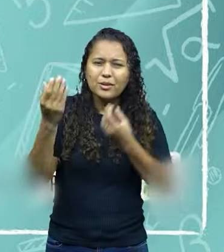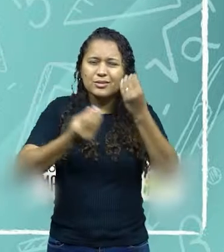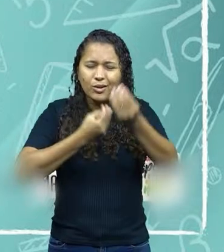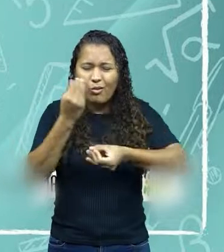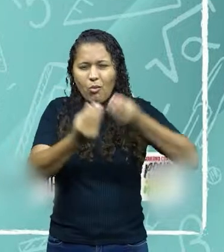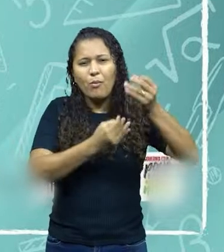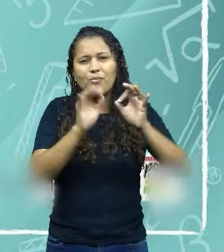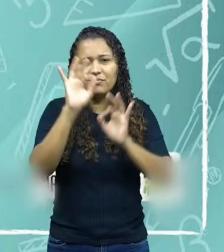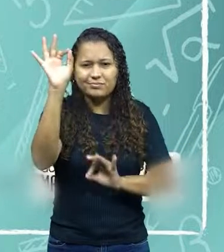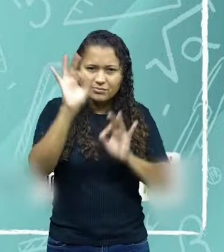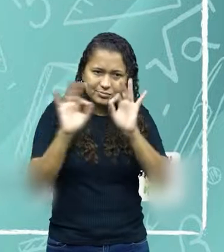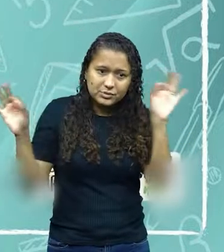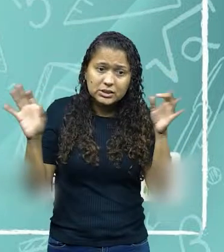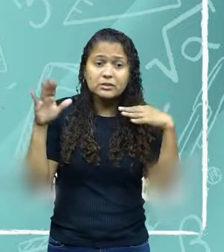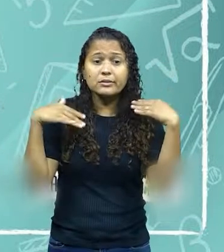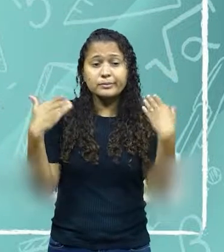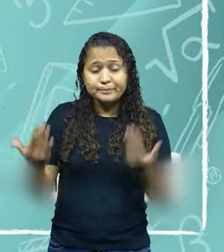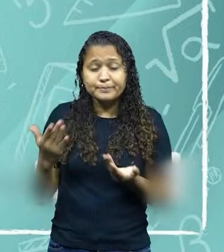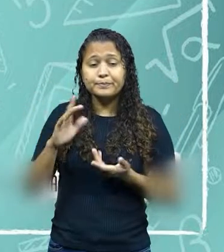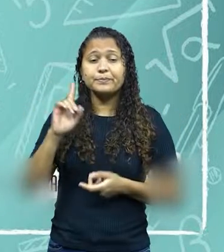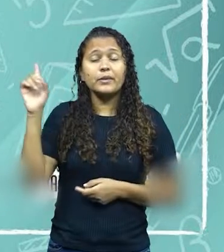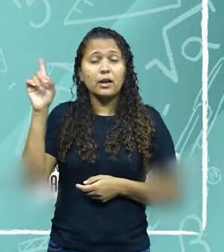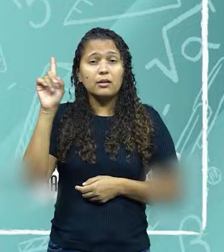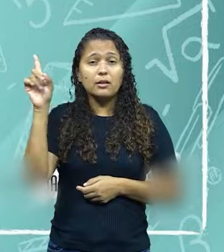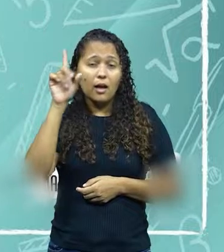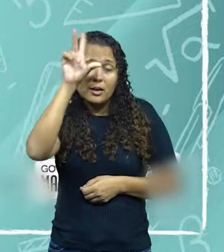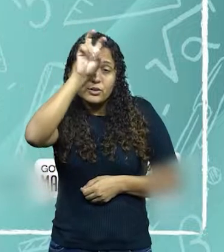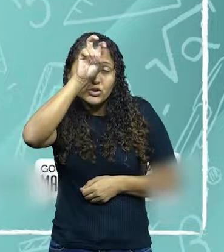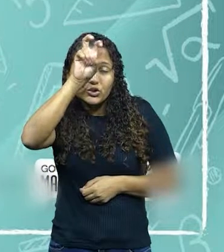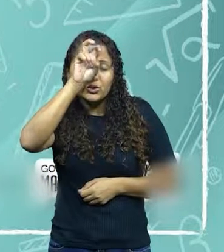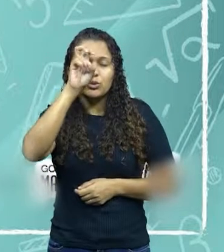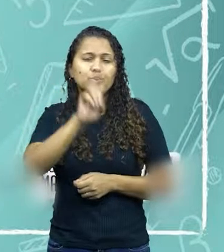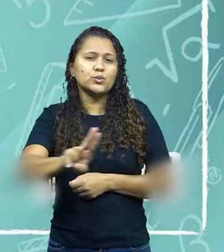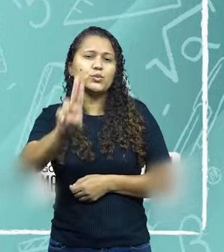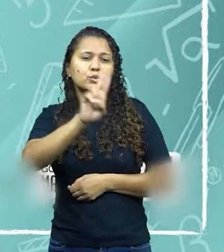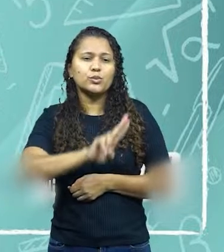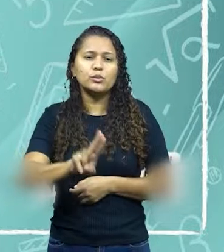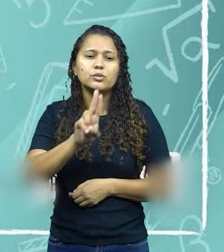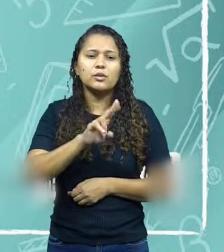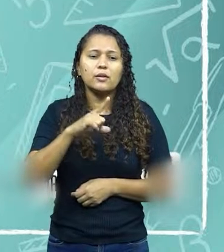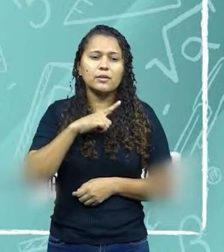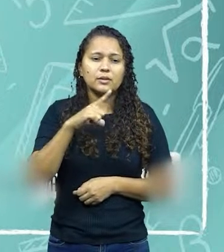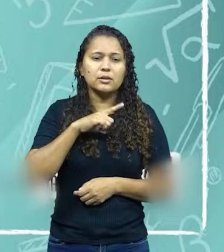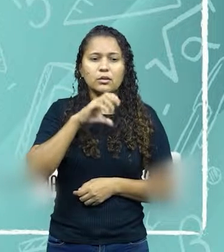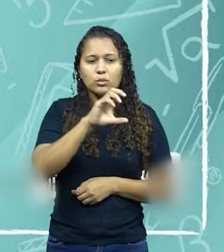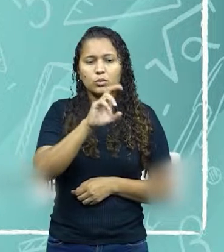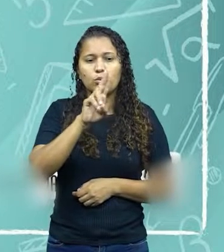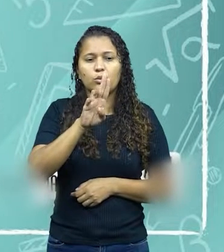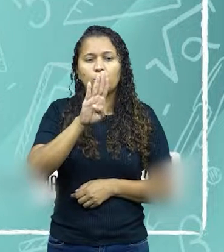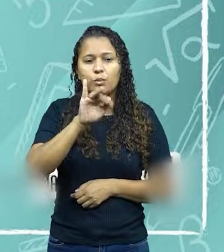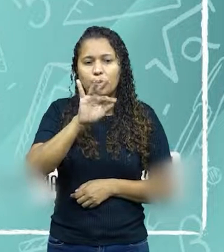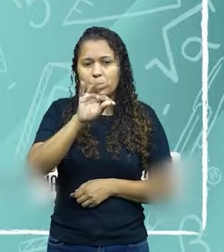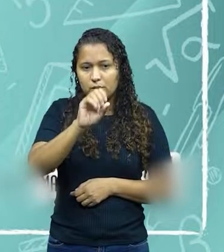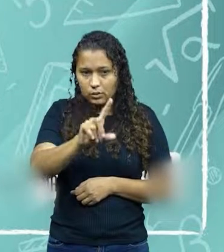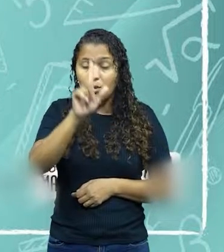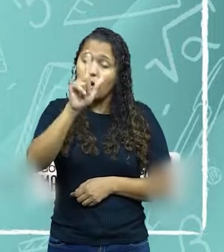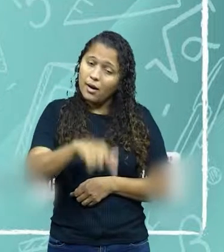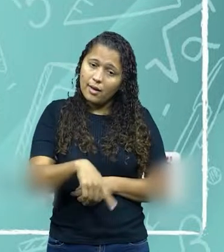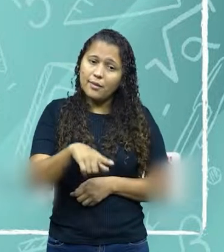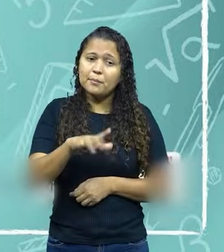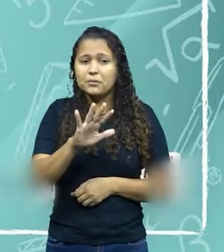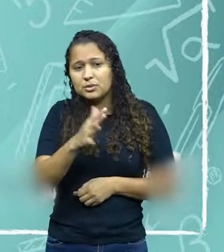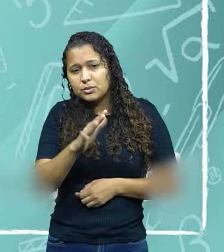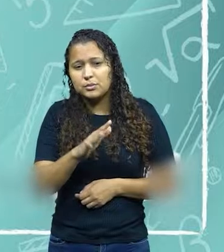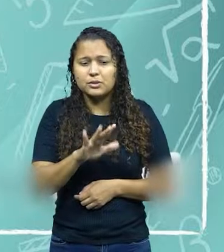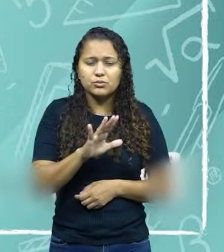de medição. E aí, lá no Egito, eles utilizavam o cúbito como um padrão de medição, que